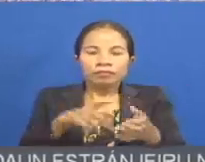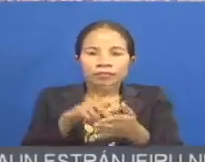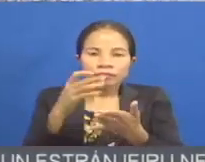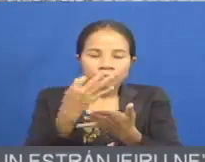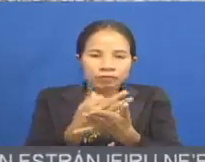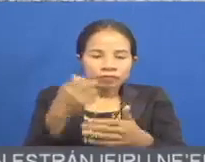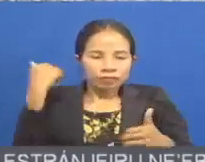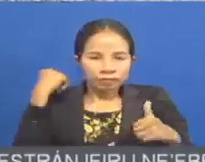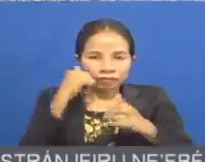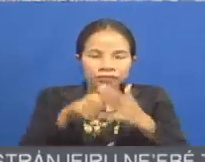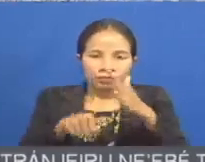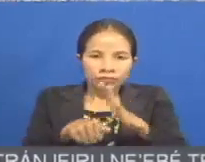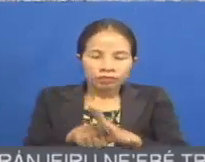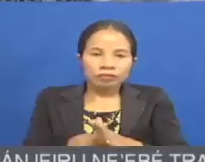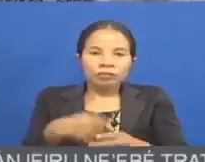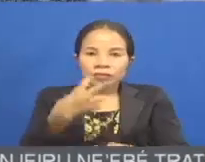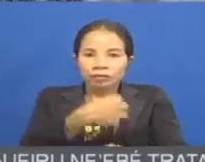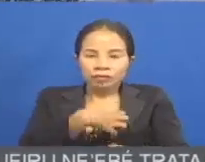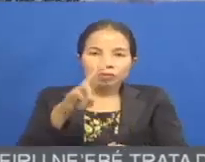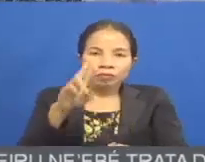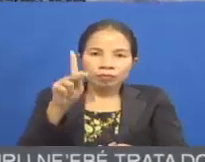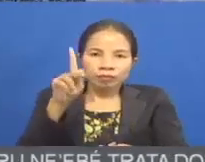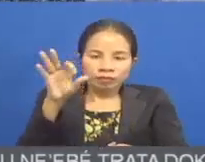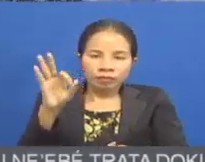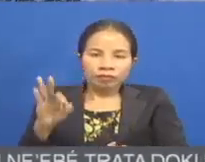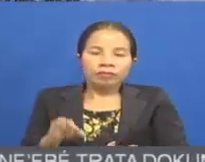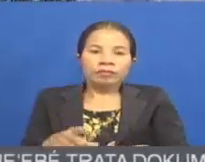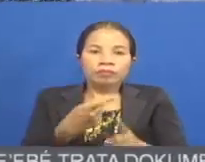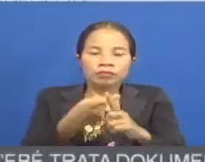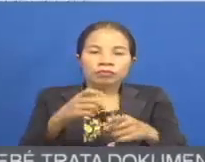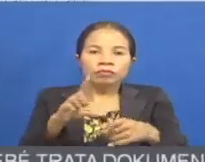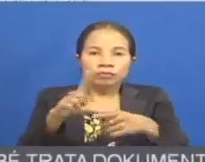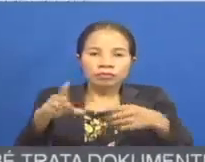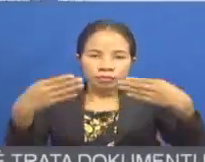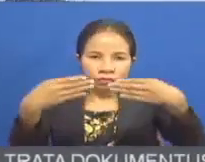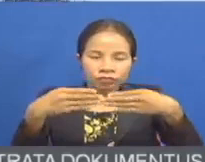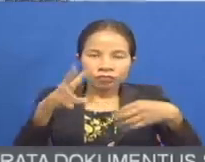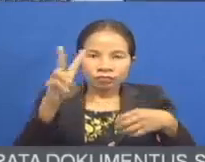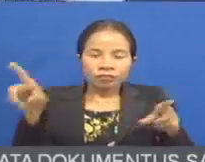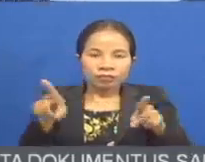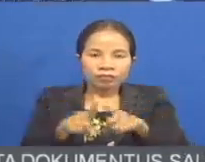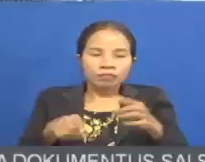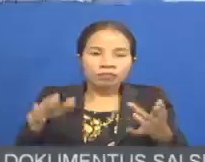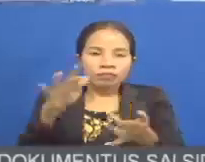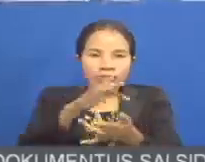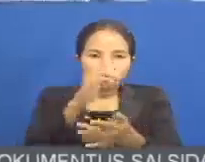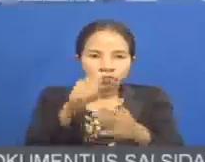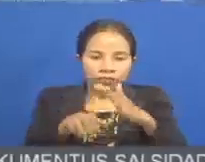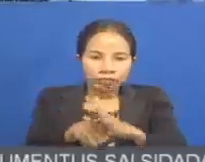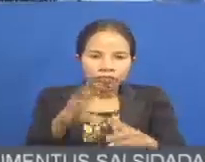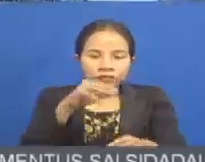ilegal na unidade de patrulhamento fronteira resista a asli o husi linha fronteira o tipo rua macanesan movimento ilegal